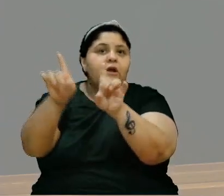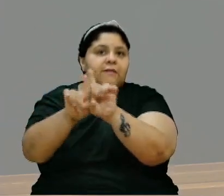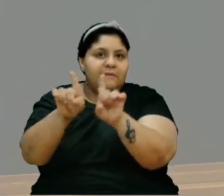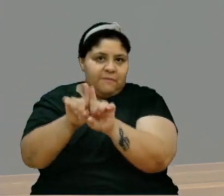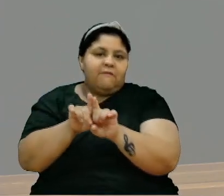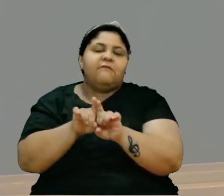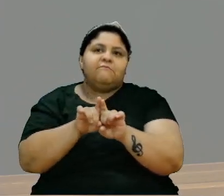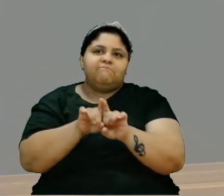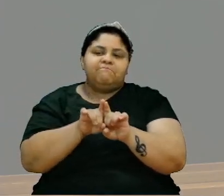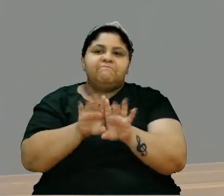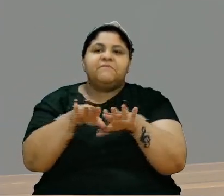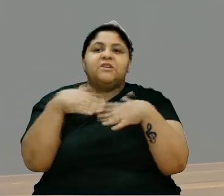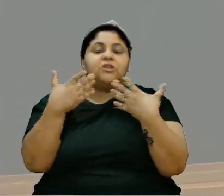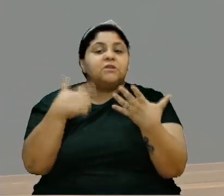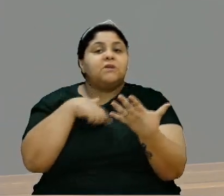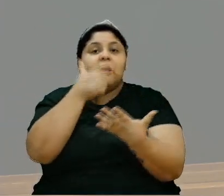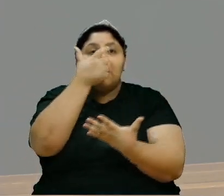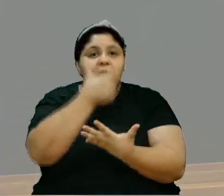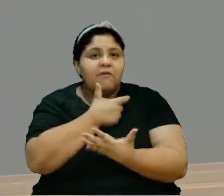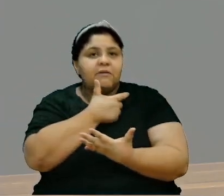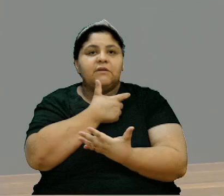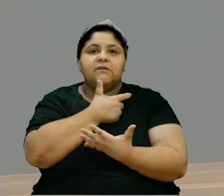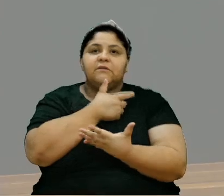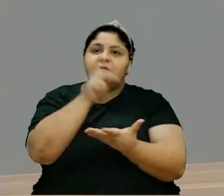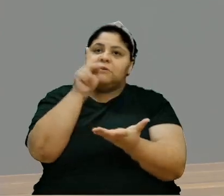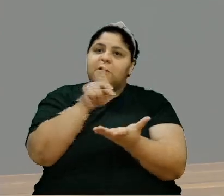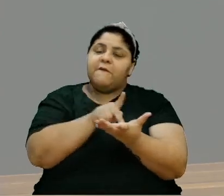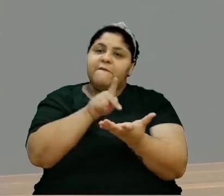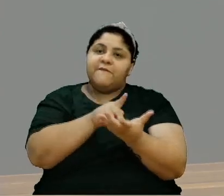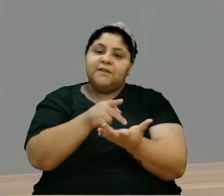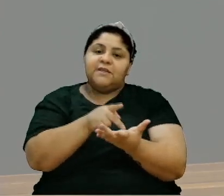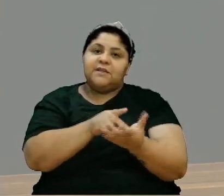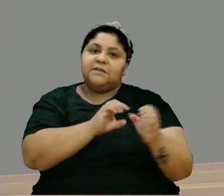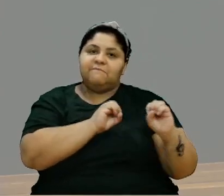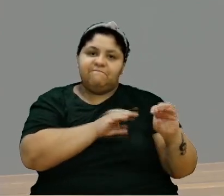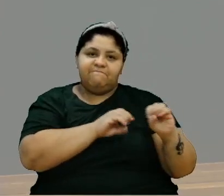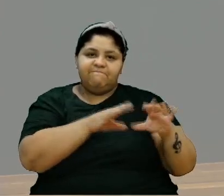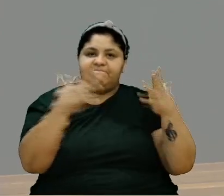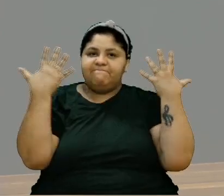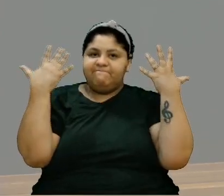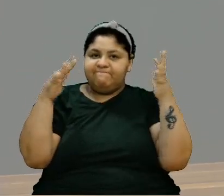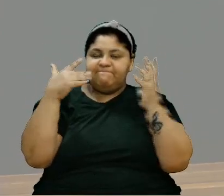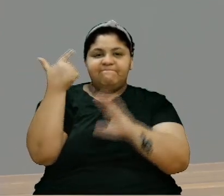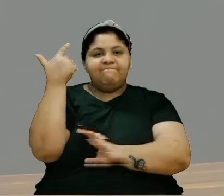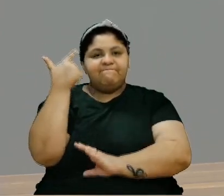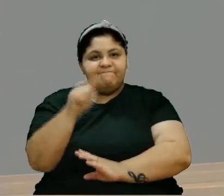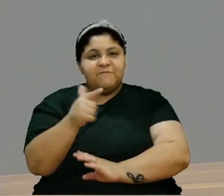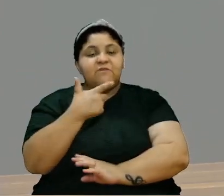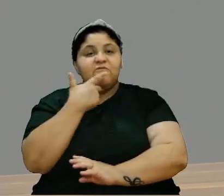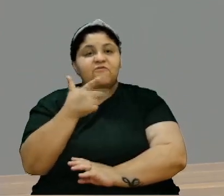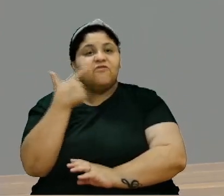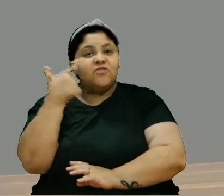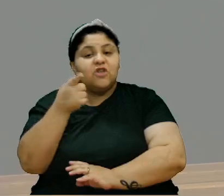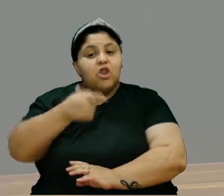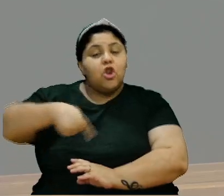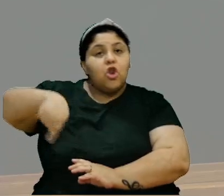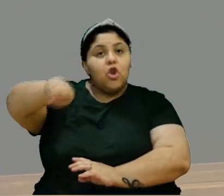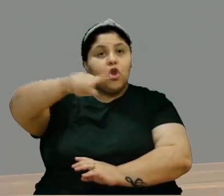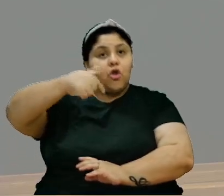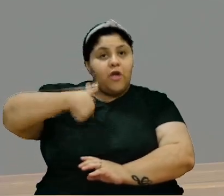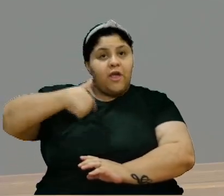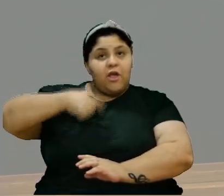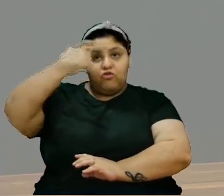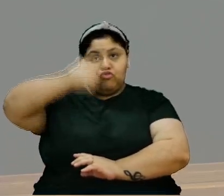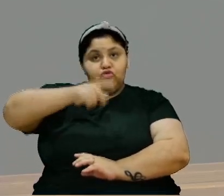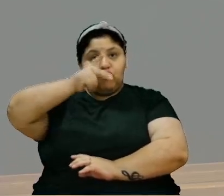Brasil. Então, eu acho que isso é a verdadeira educação. Parabenizo mais uma vez, repito que nós, eu sou